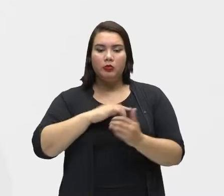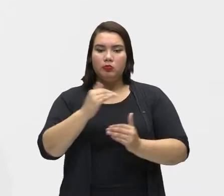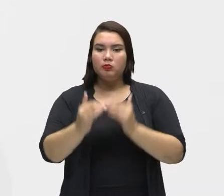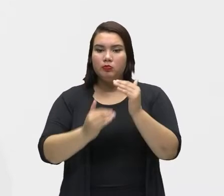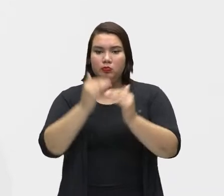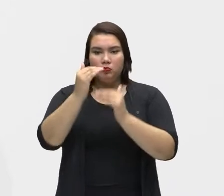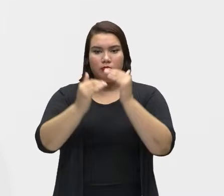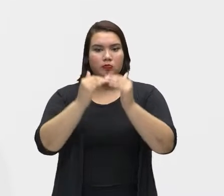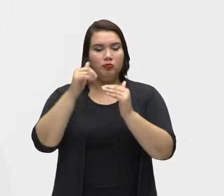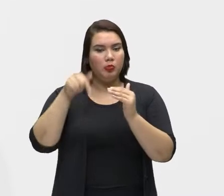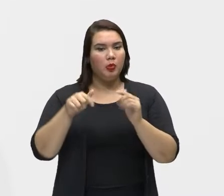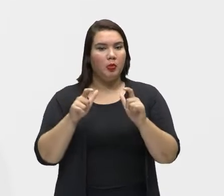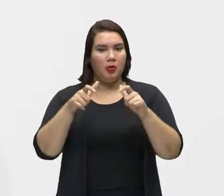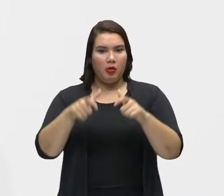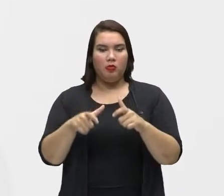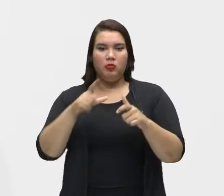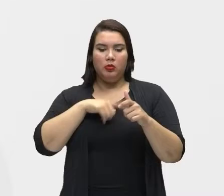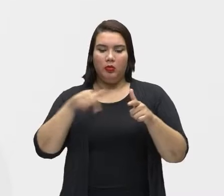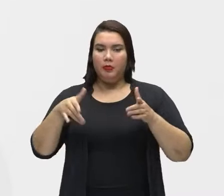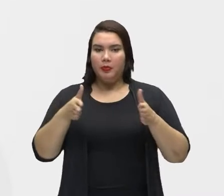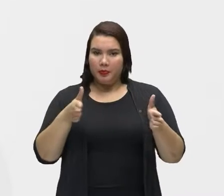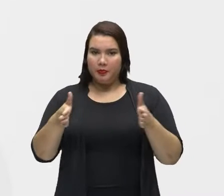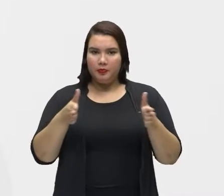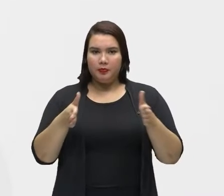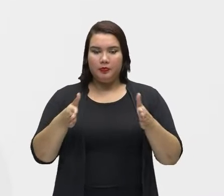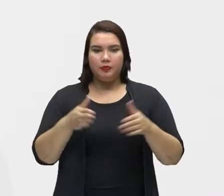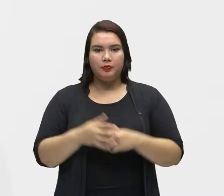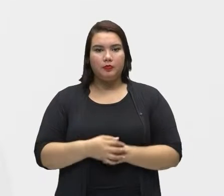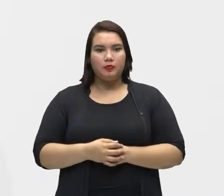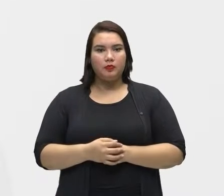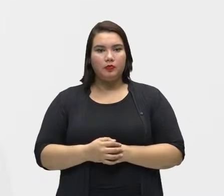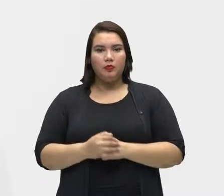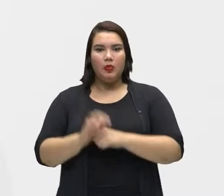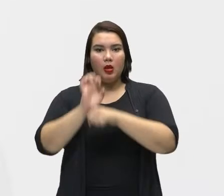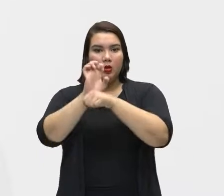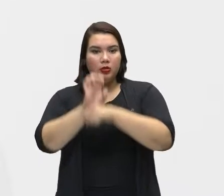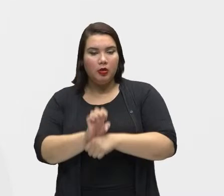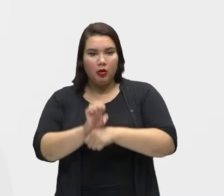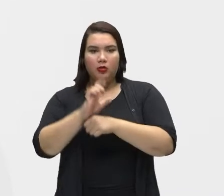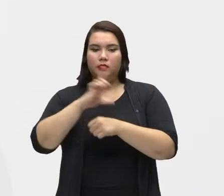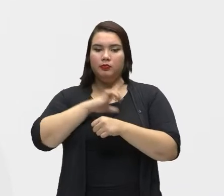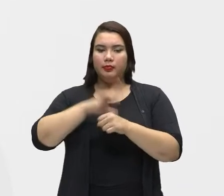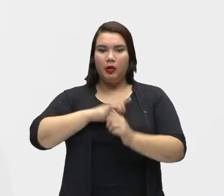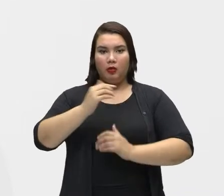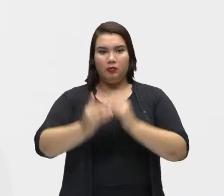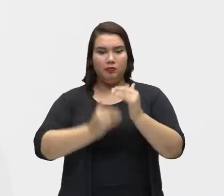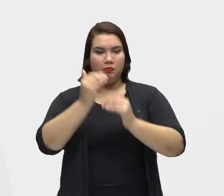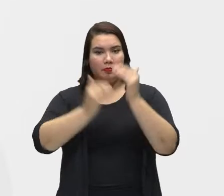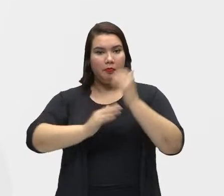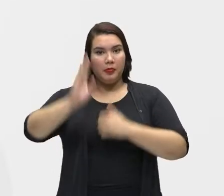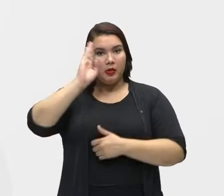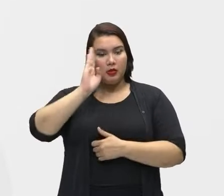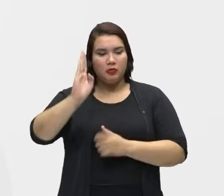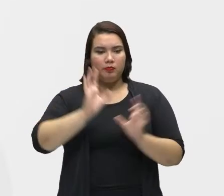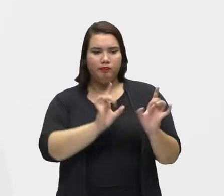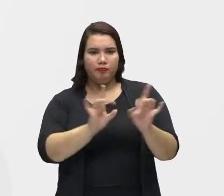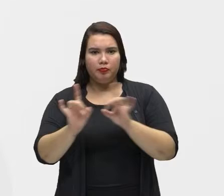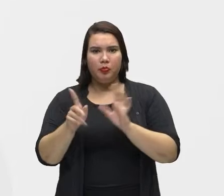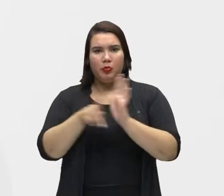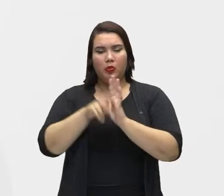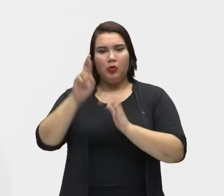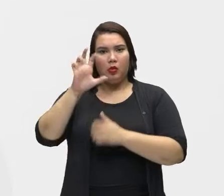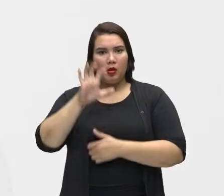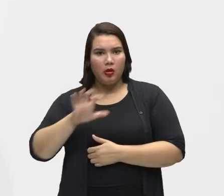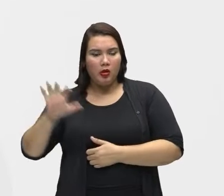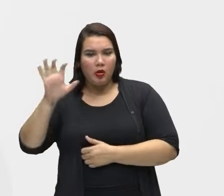ali no continente durante este período. Estados que se tornaram o principal eixo de comércio da região do